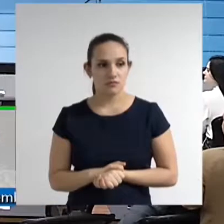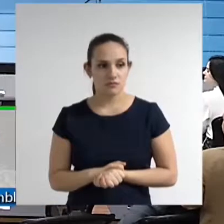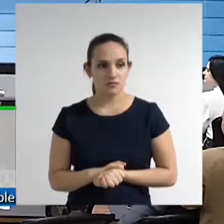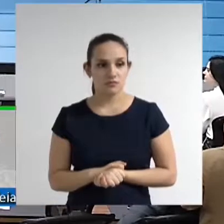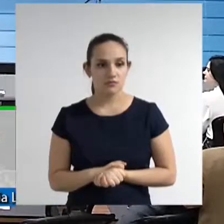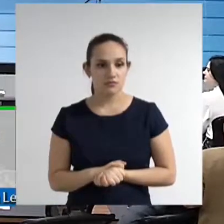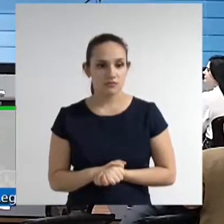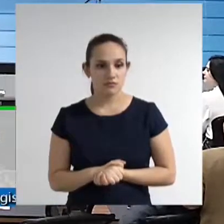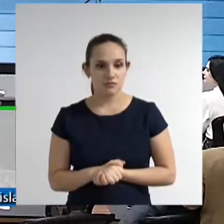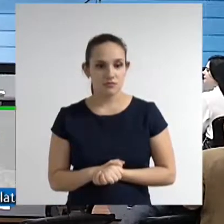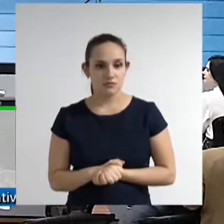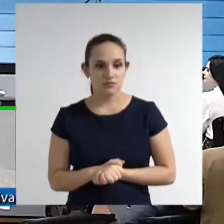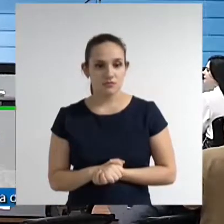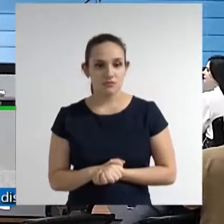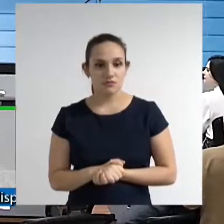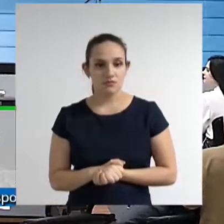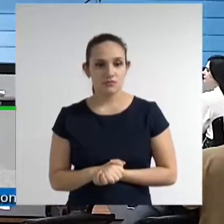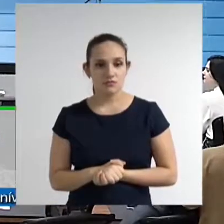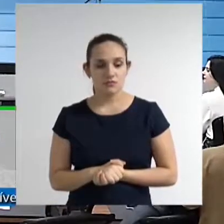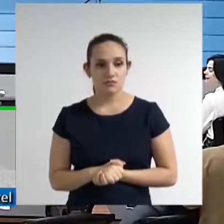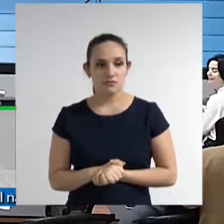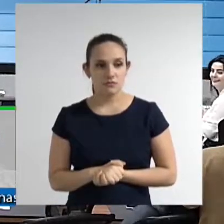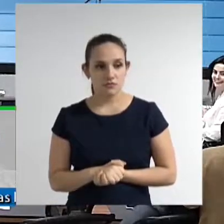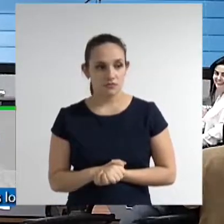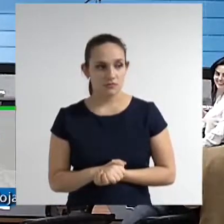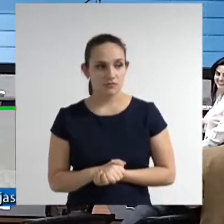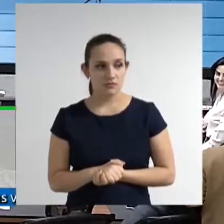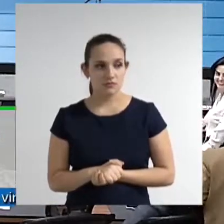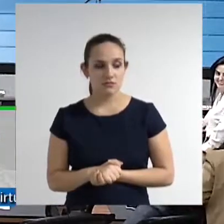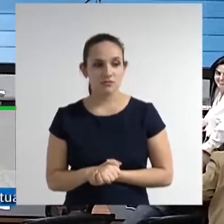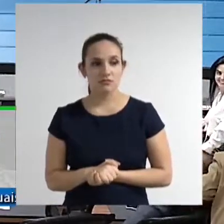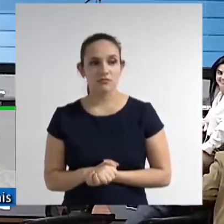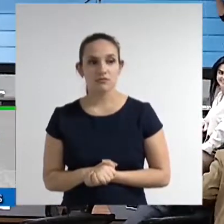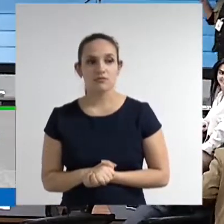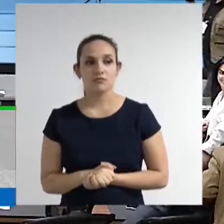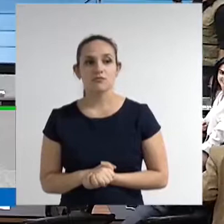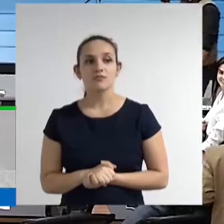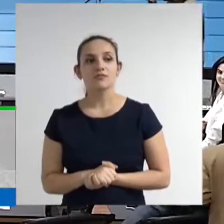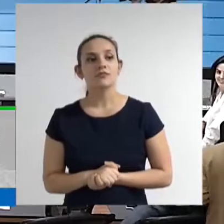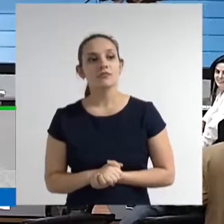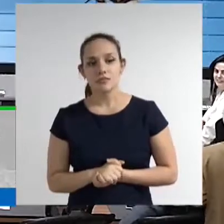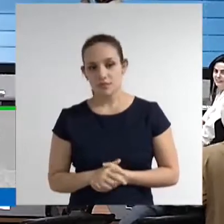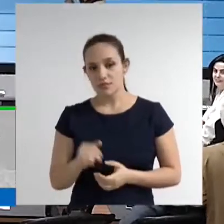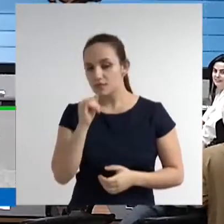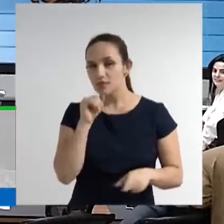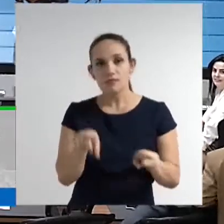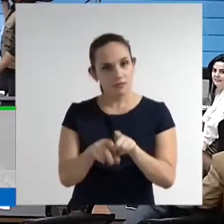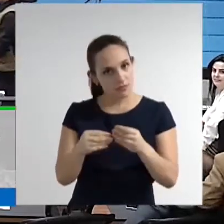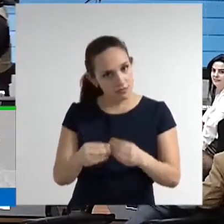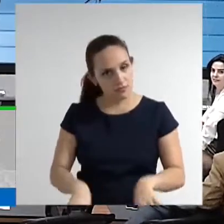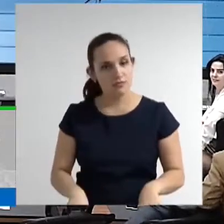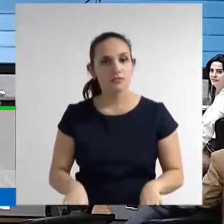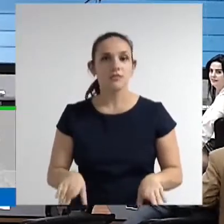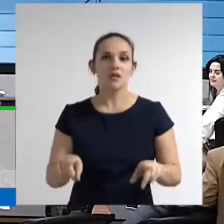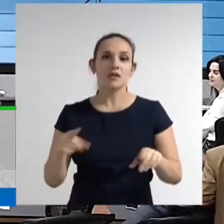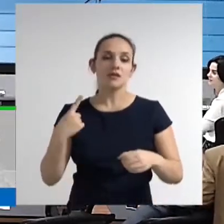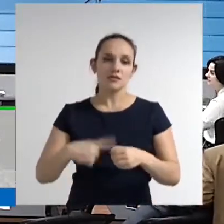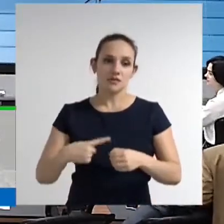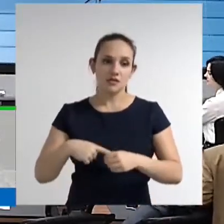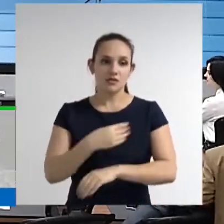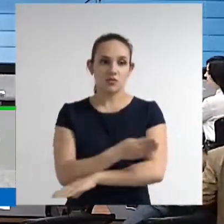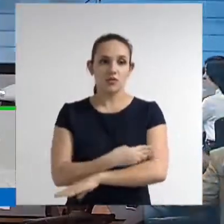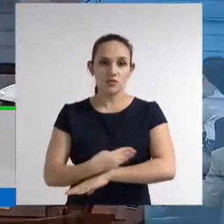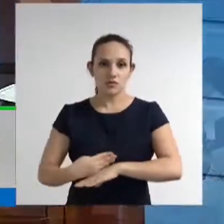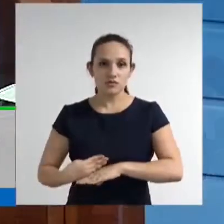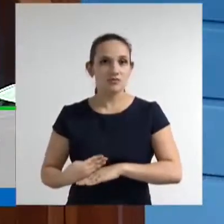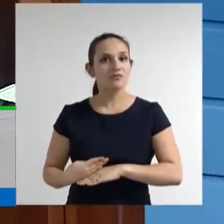Como Anaurilândia, por exemplo, tem situações em função dos atingidos por barragem, também no município de Bataguaçu, que esse recurso